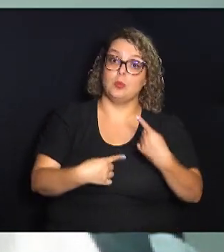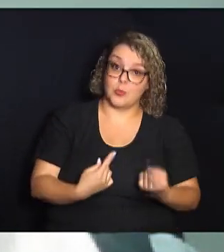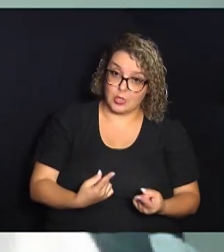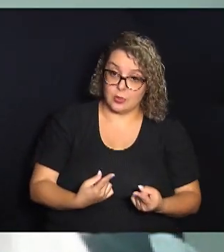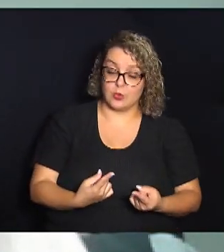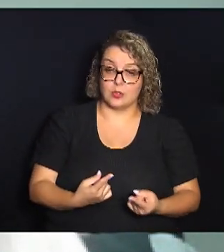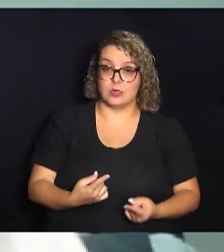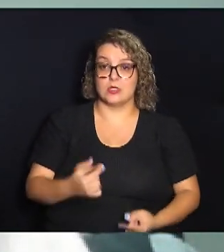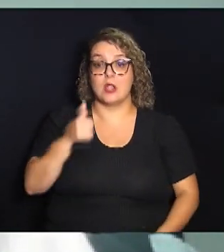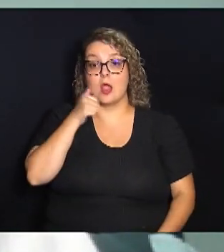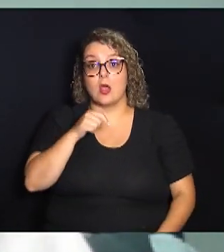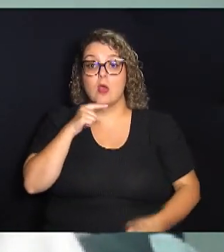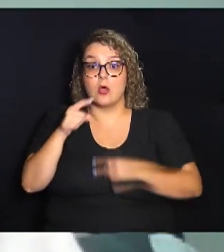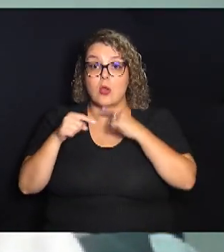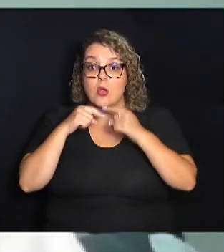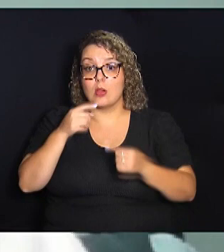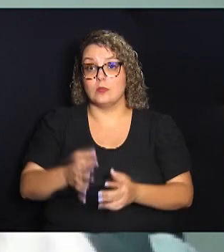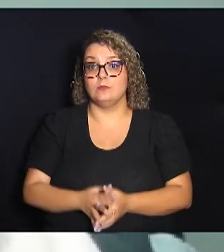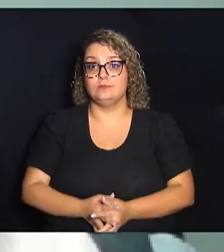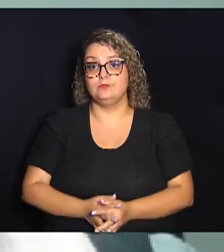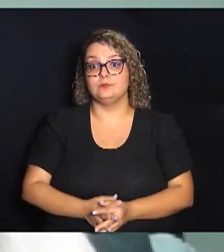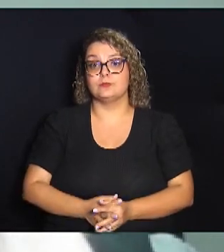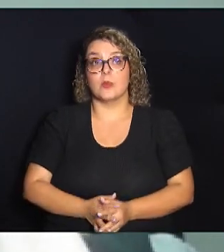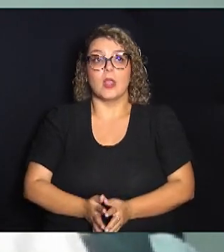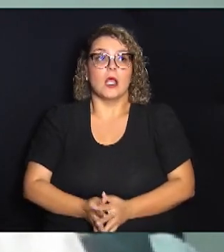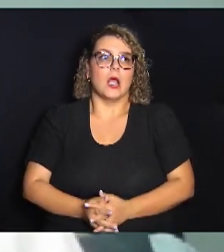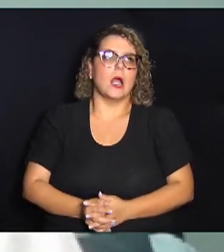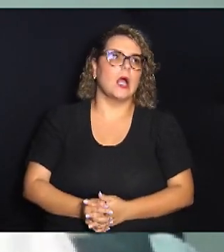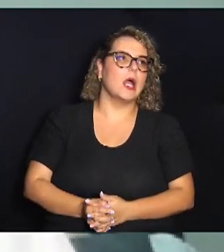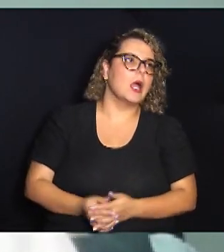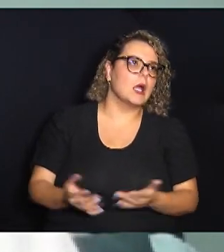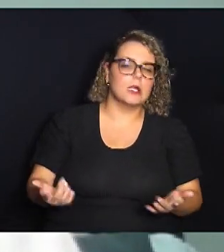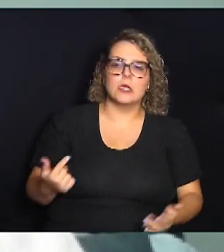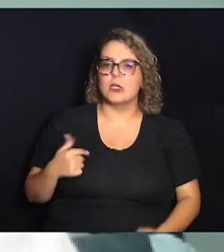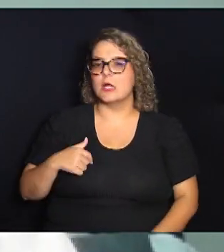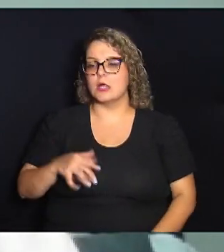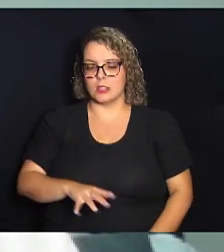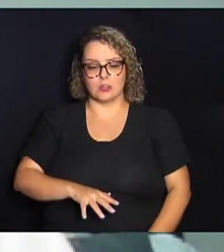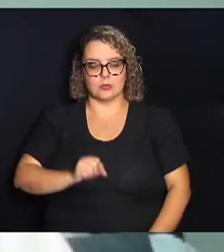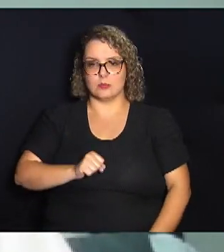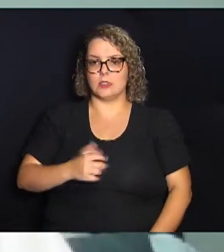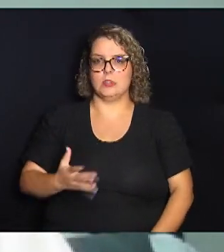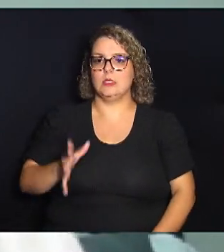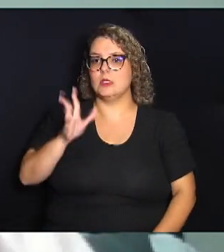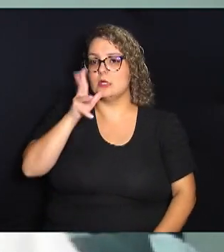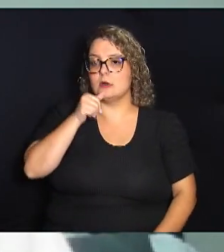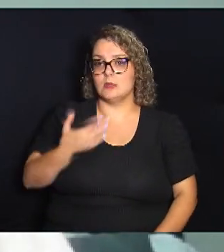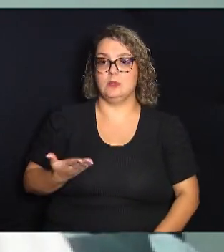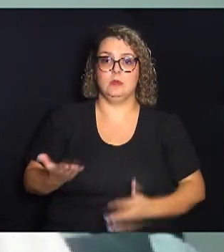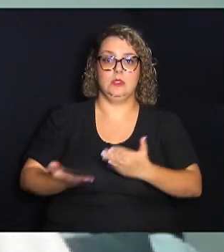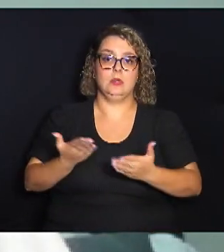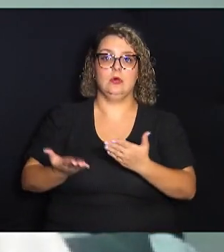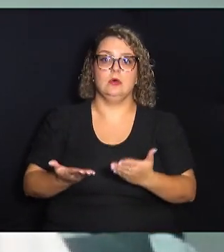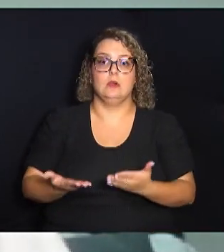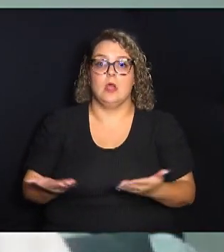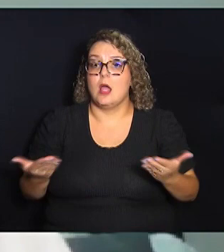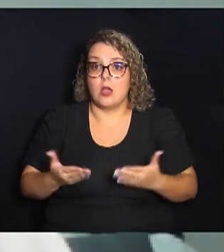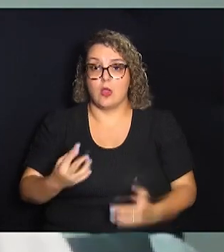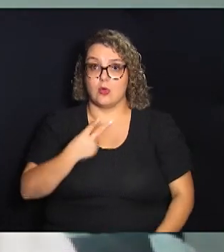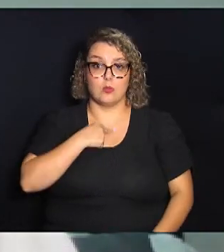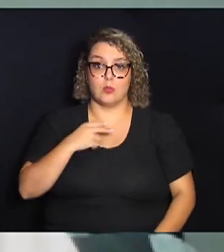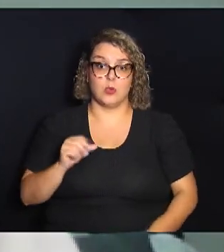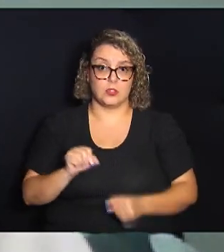geralmente têm muita dúvida é assim, aí, por exemplo, eu entrei na menopausa e demorei para fazer tratamento, agora eu não posso